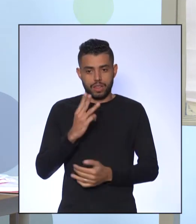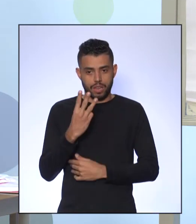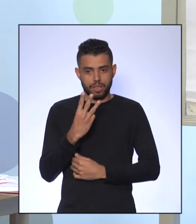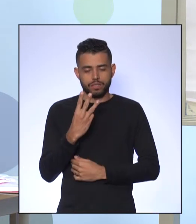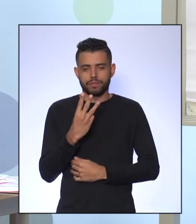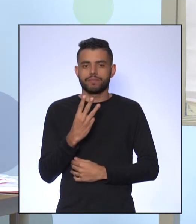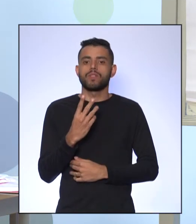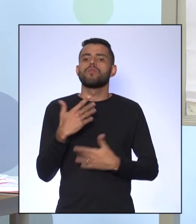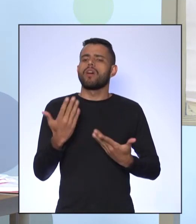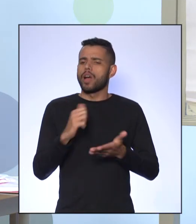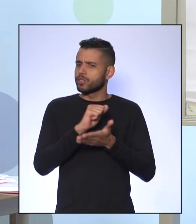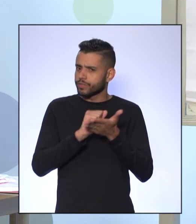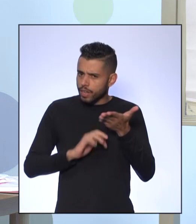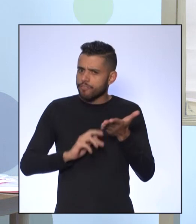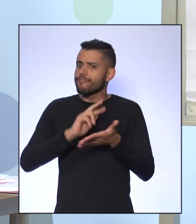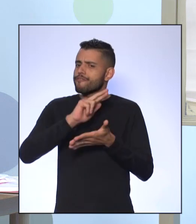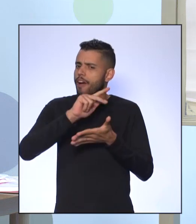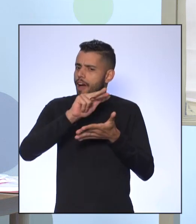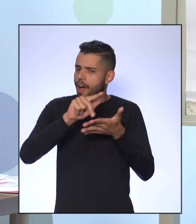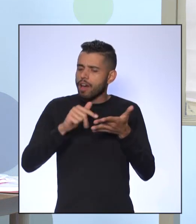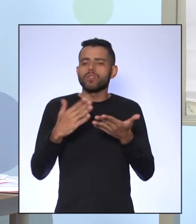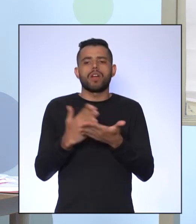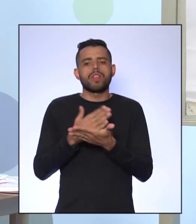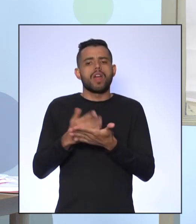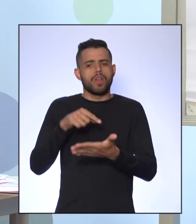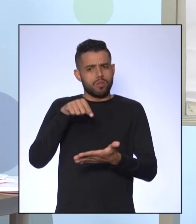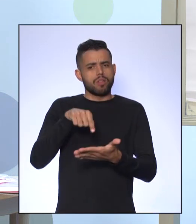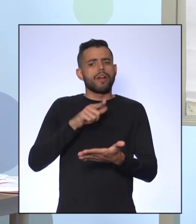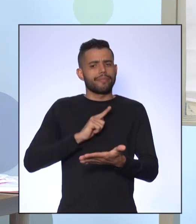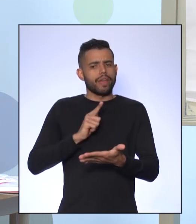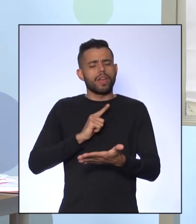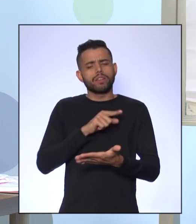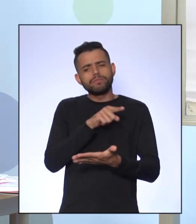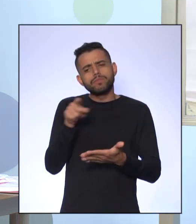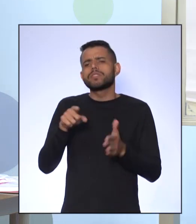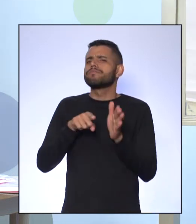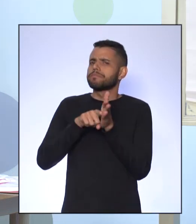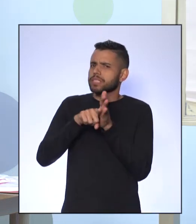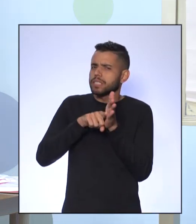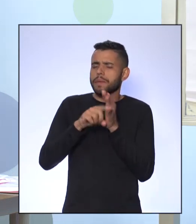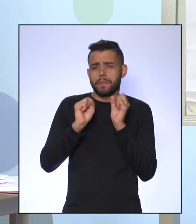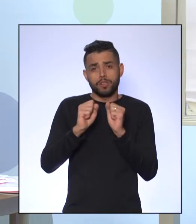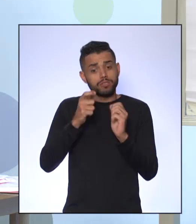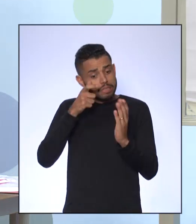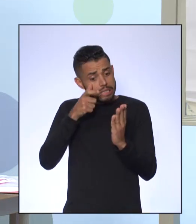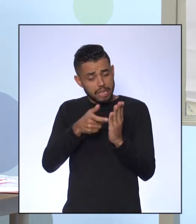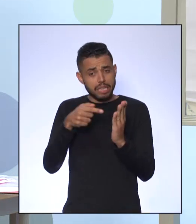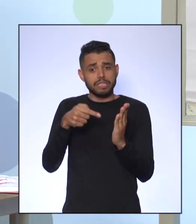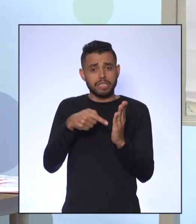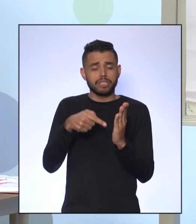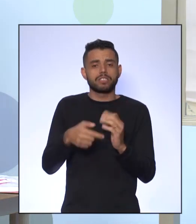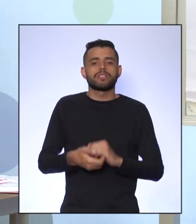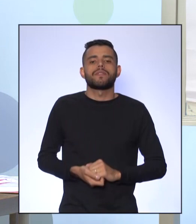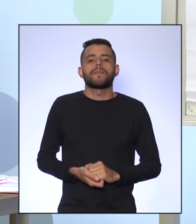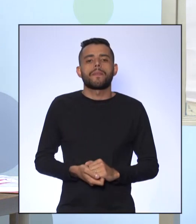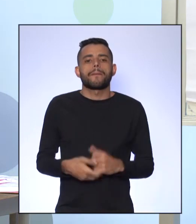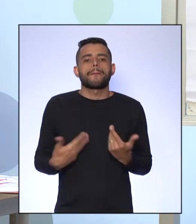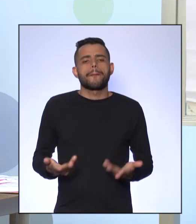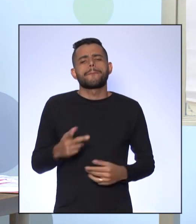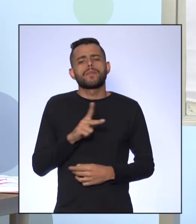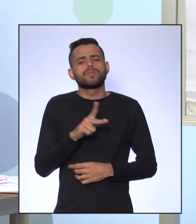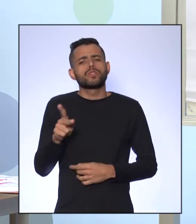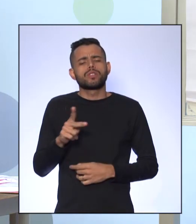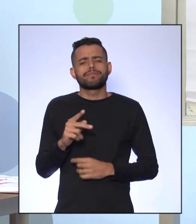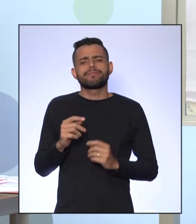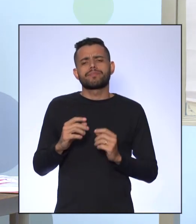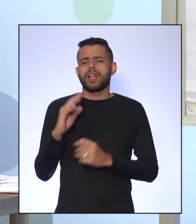várias atividades no caderno, vocês podem estar pesquisando, é bem interessante. Então, professora Sandra, por favor, qual é a